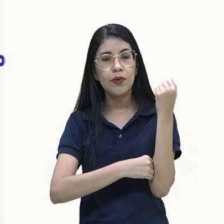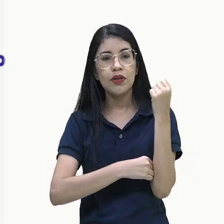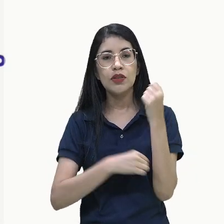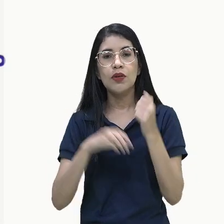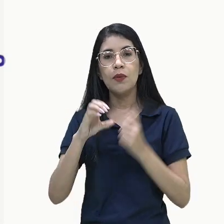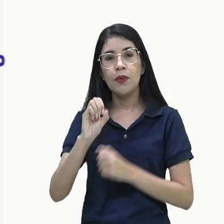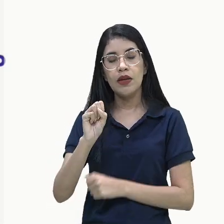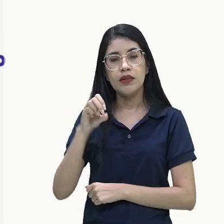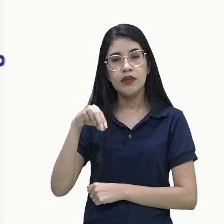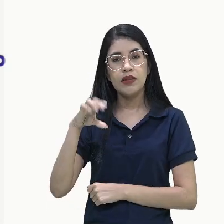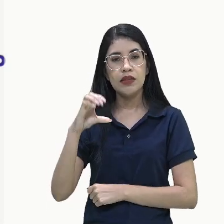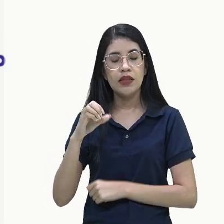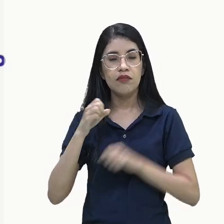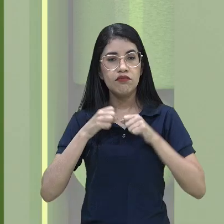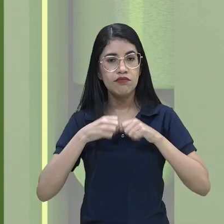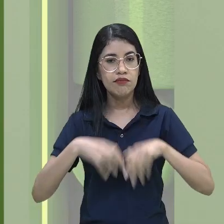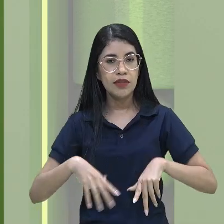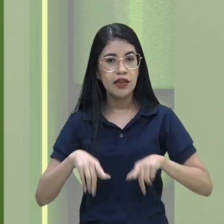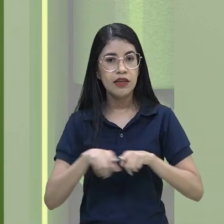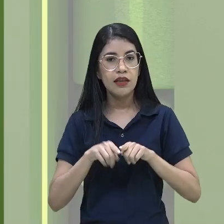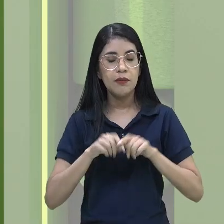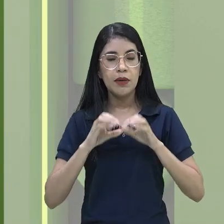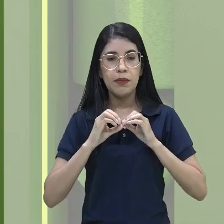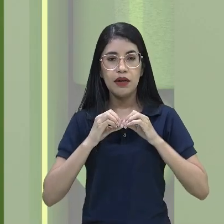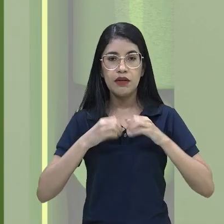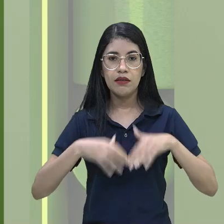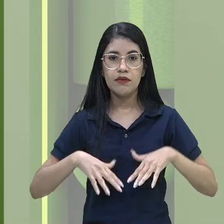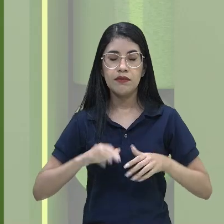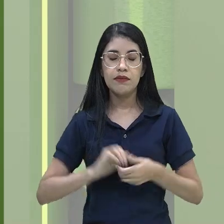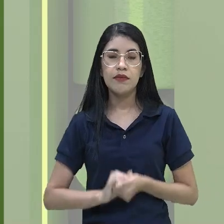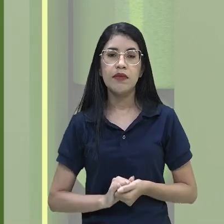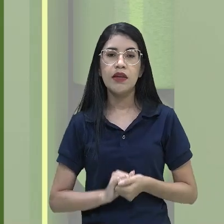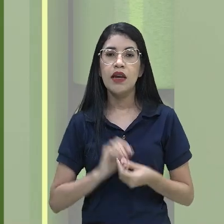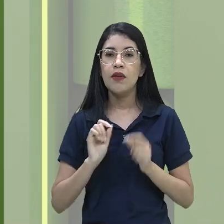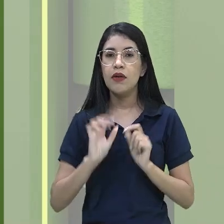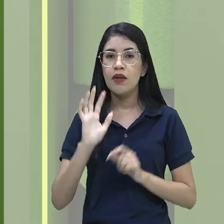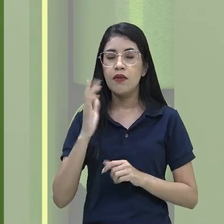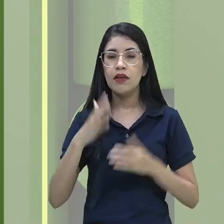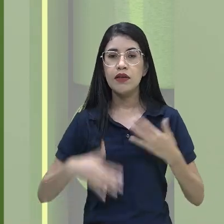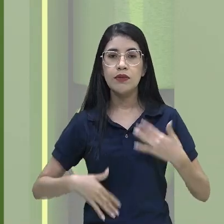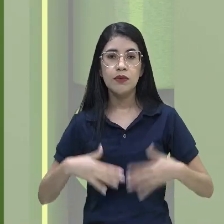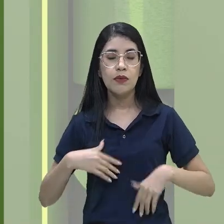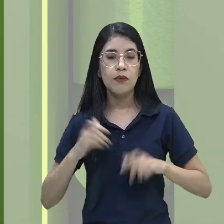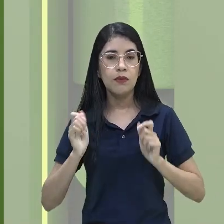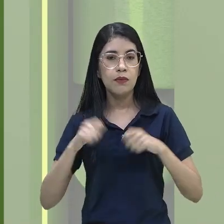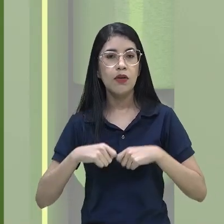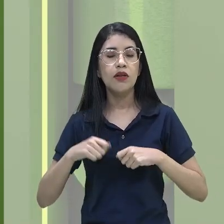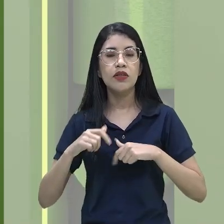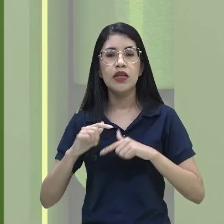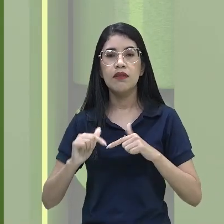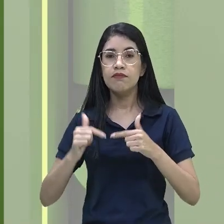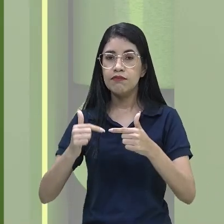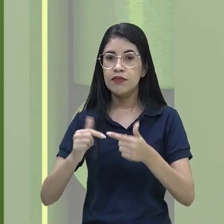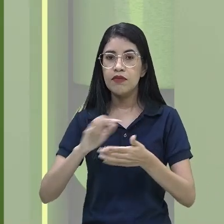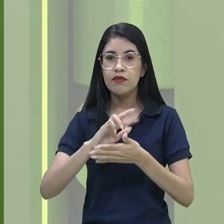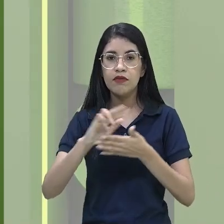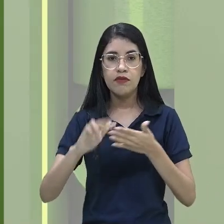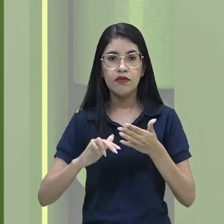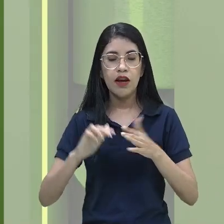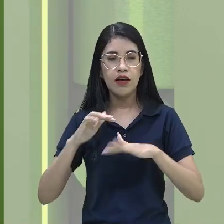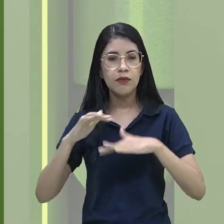central para os músculos e glândulas, e assim fazer com que o nosso corpo continue realizando as